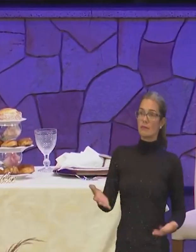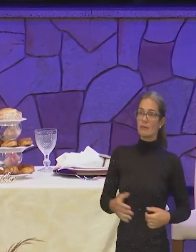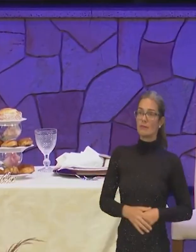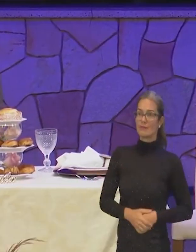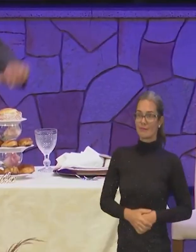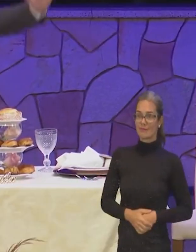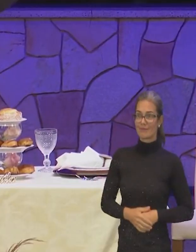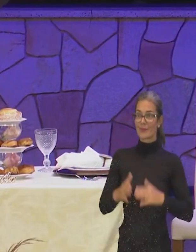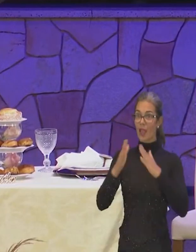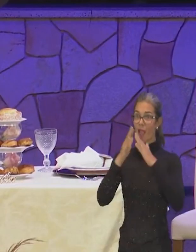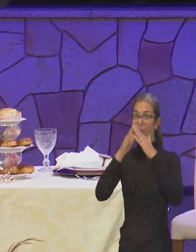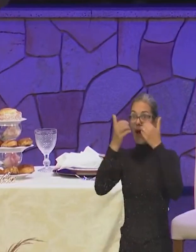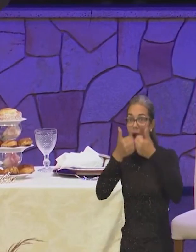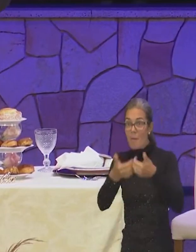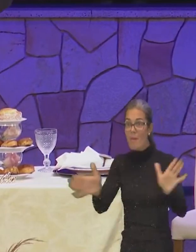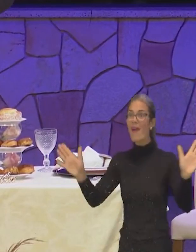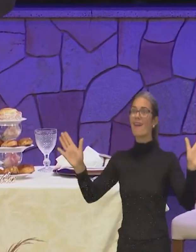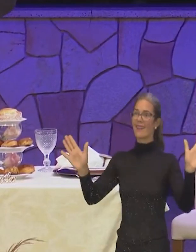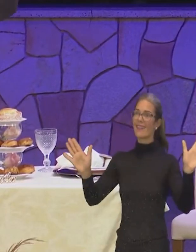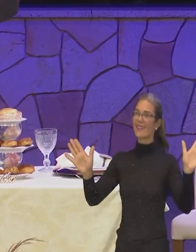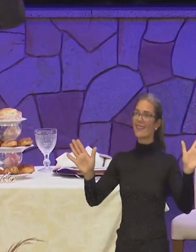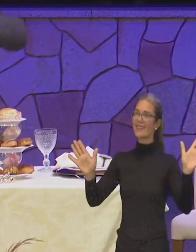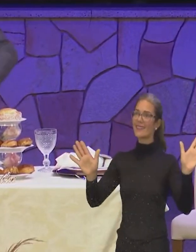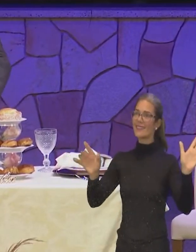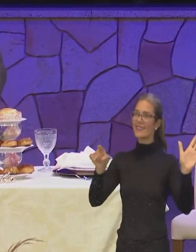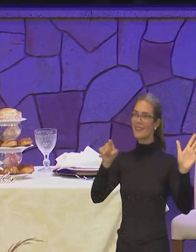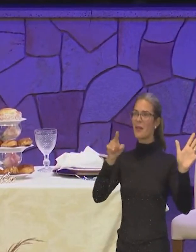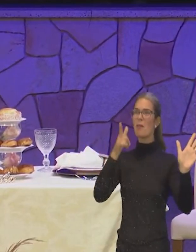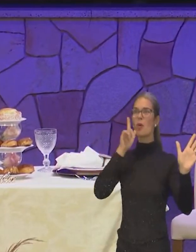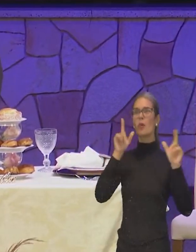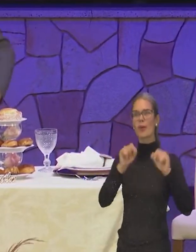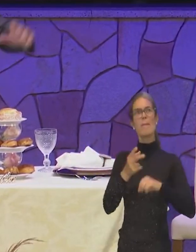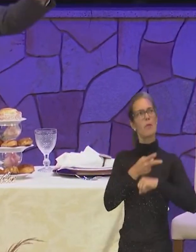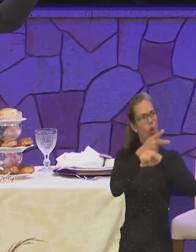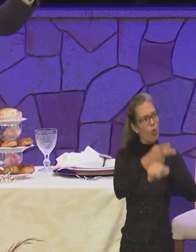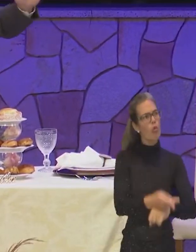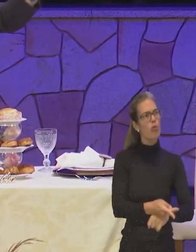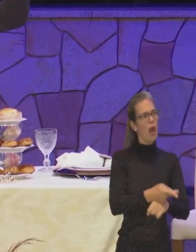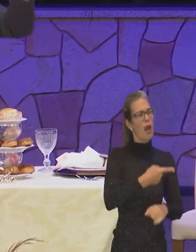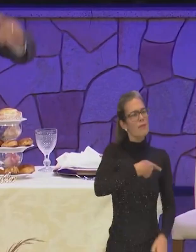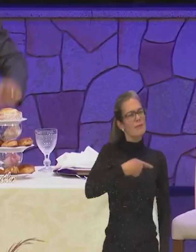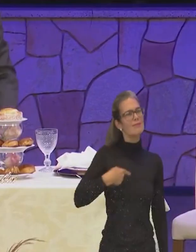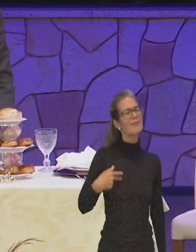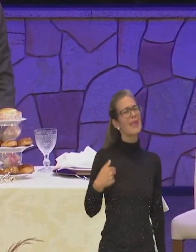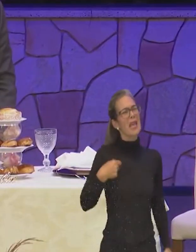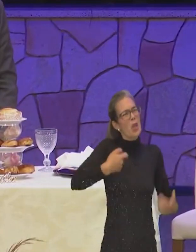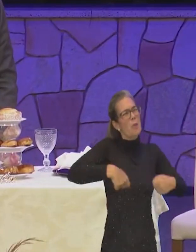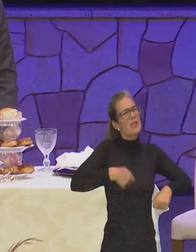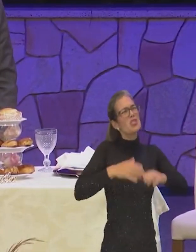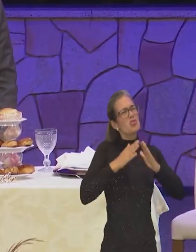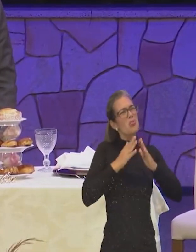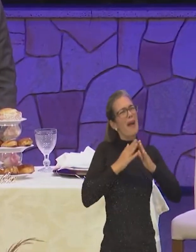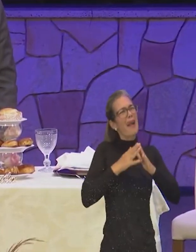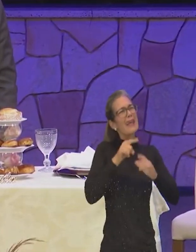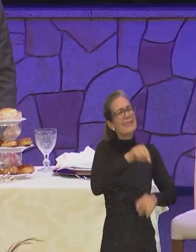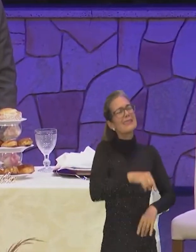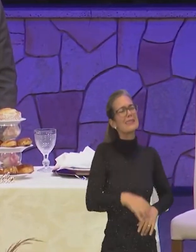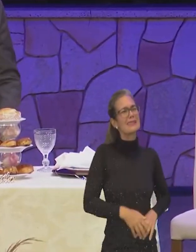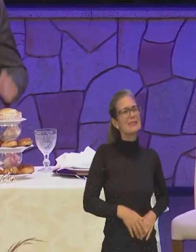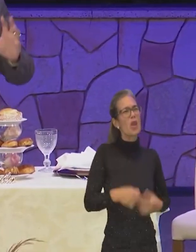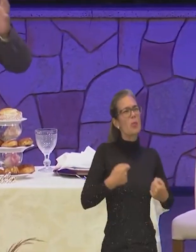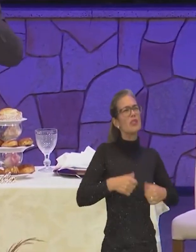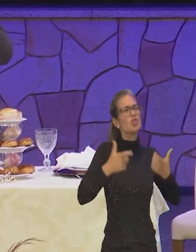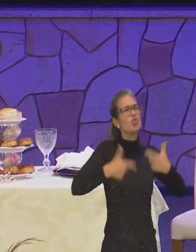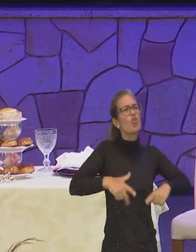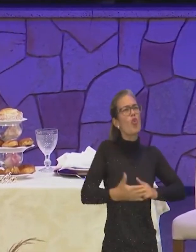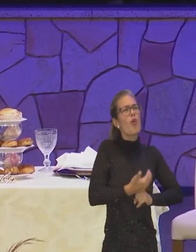Esteja aberto a levantar a sua mão e procurar um dos pastores e dizer: pastor, eu preciso de uma casa dessa, porque eu